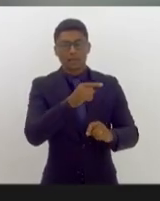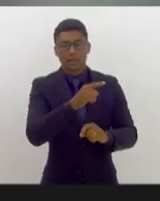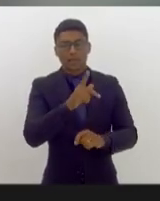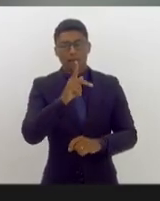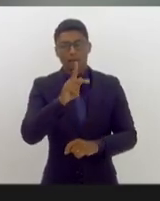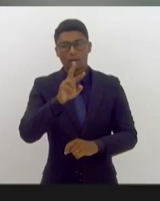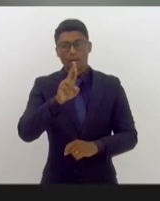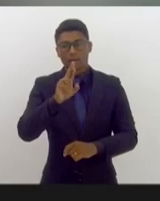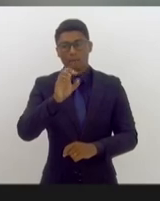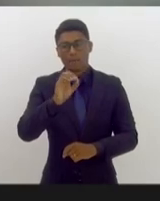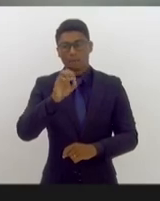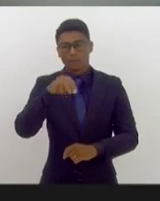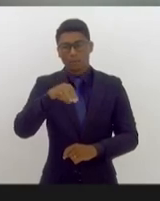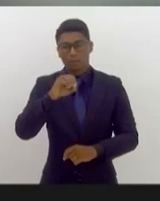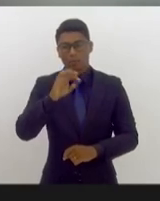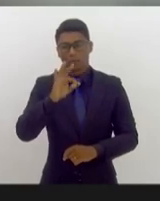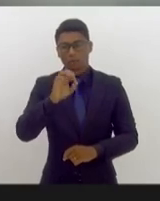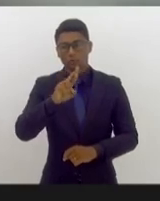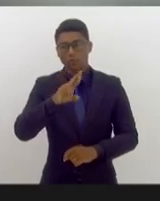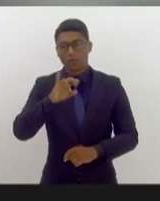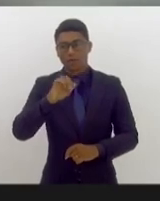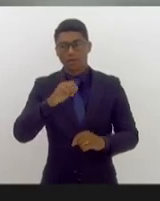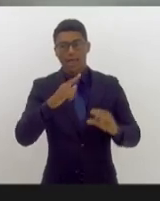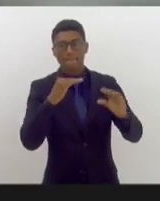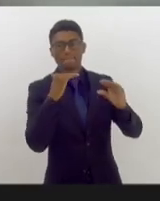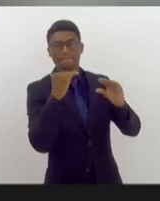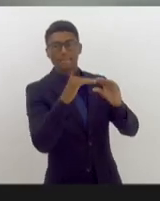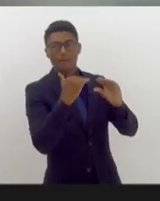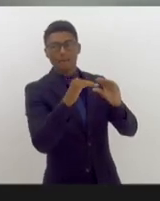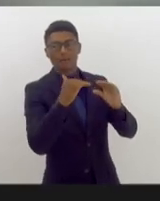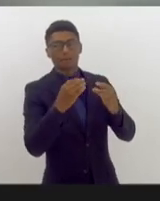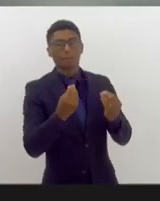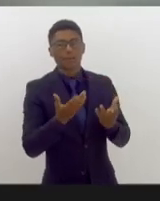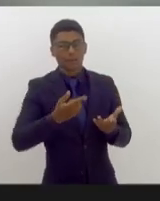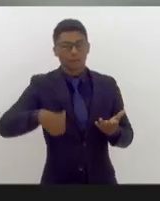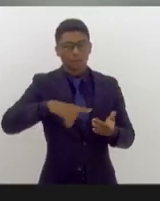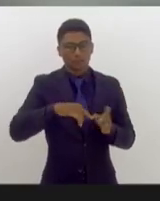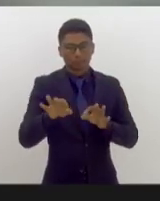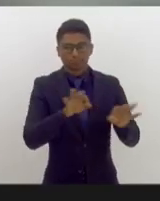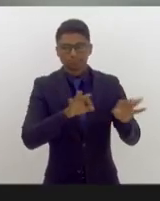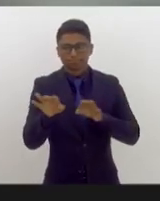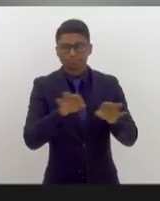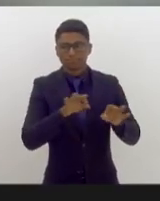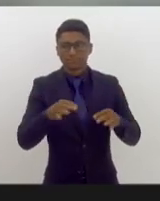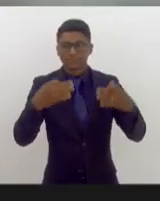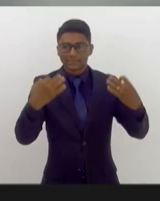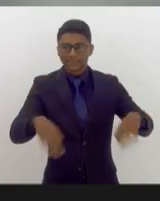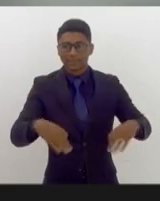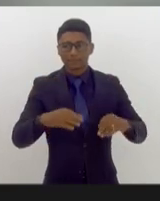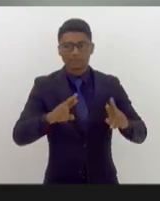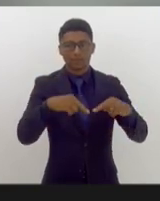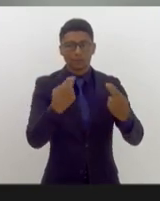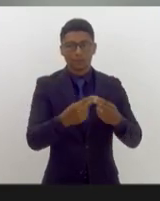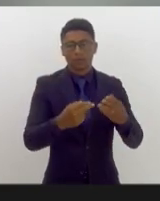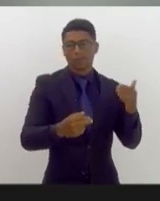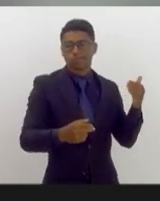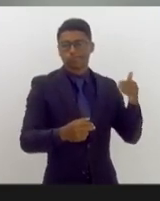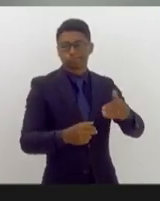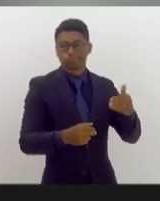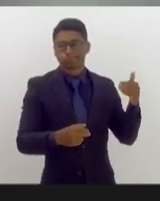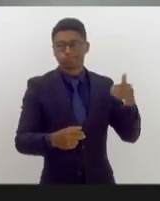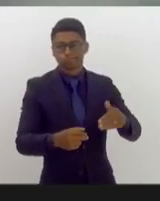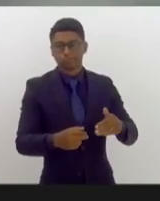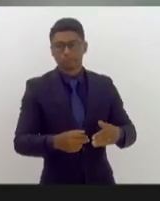só para o centro de apoio, para que a gente possa organizar a nossa agenda e poder participar das audiências.